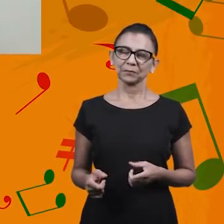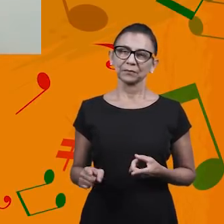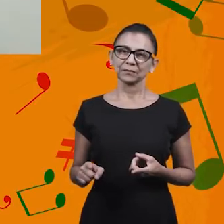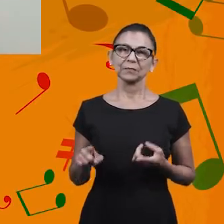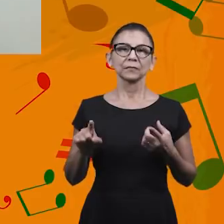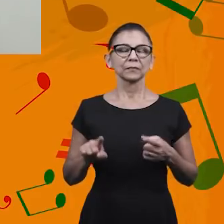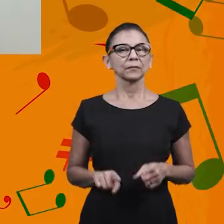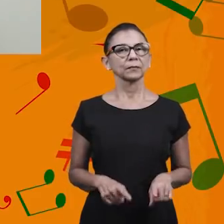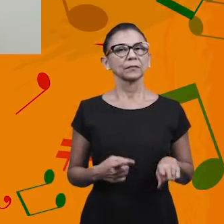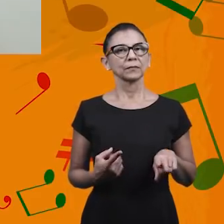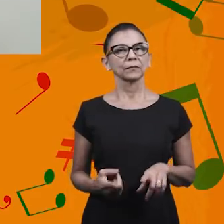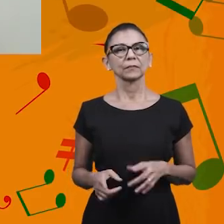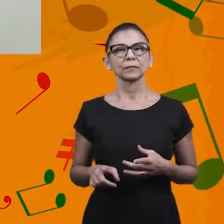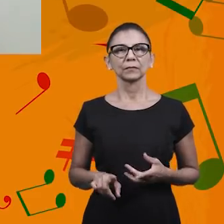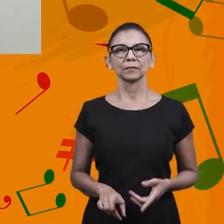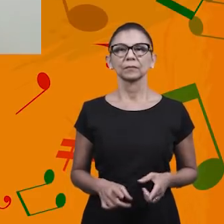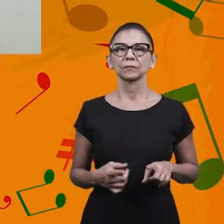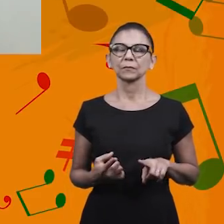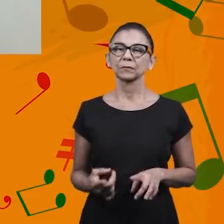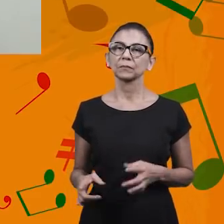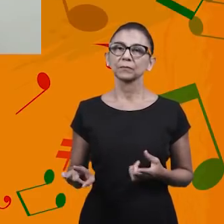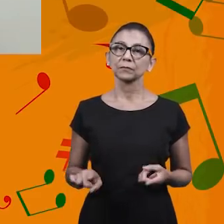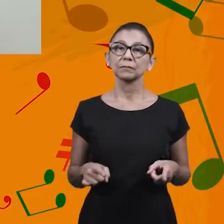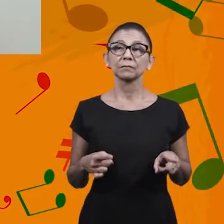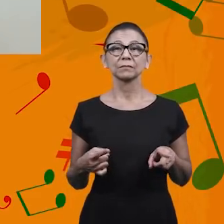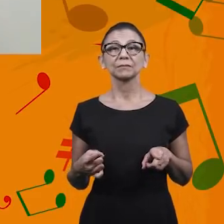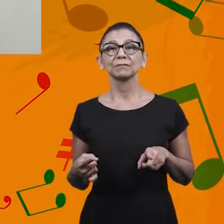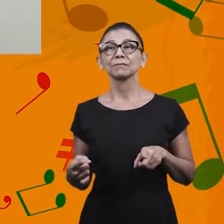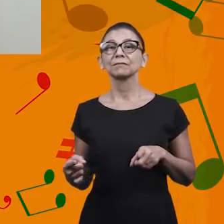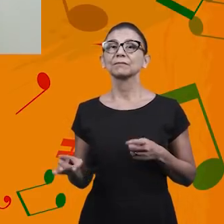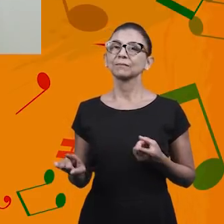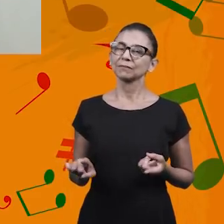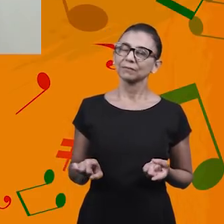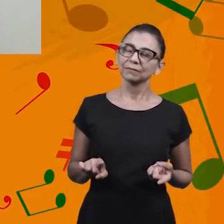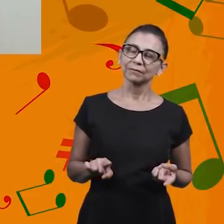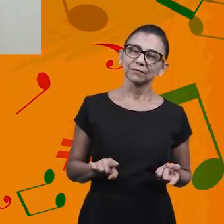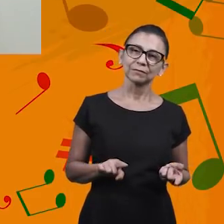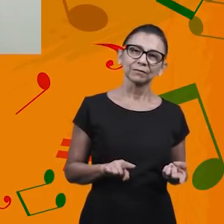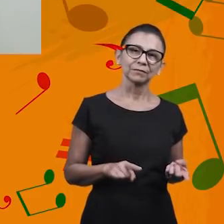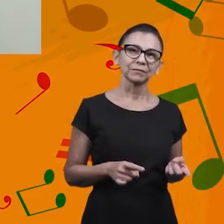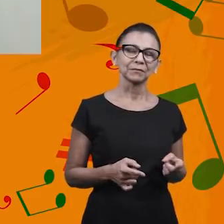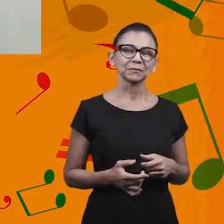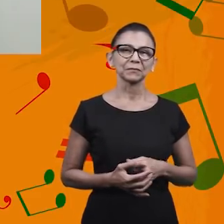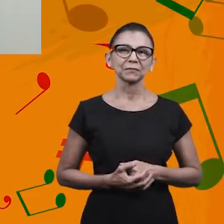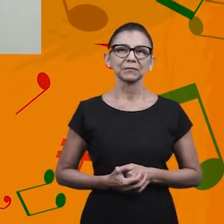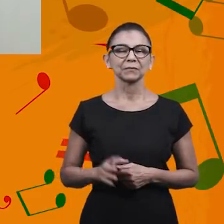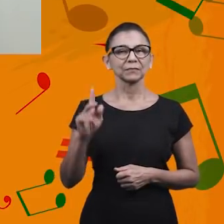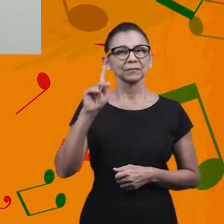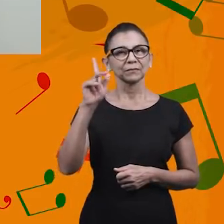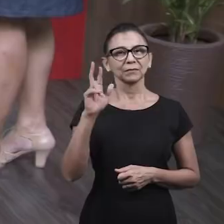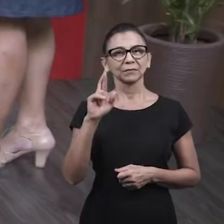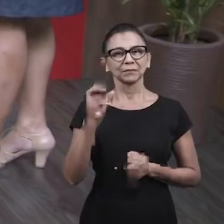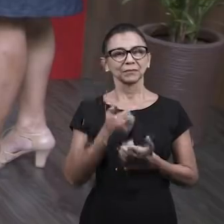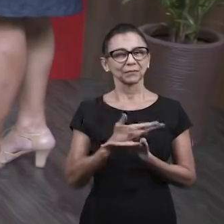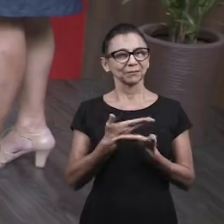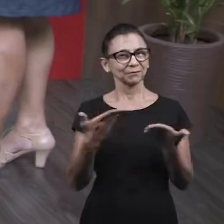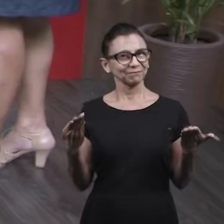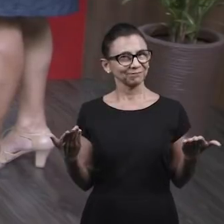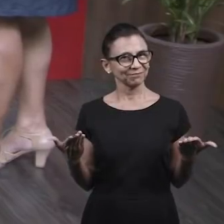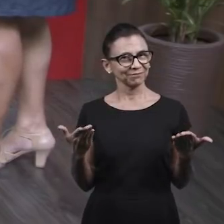aulas de instrumentos na igreja, então a gente aperfeiçoou com as aulas da tia Janaína. E eu ensinei algumas coisas a